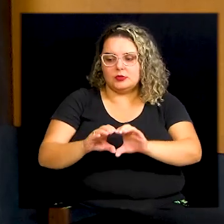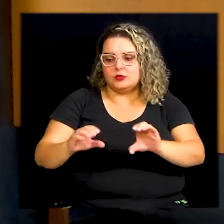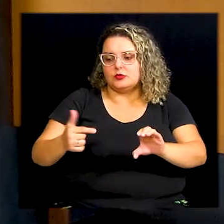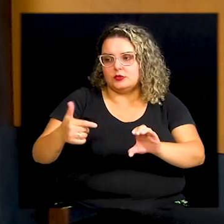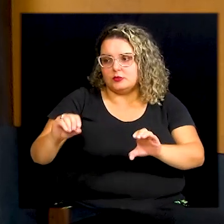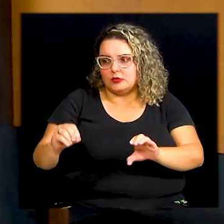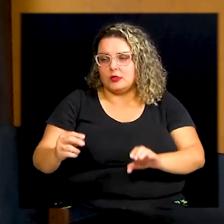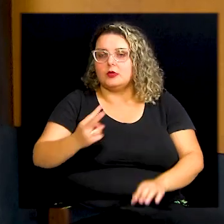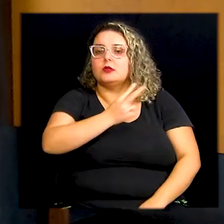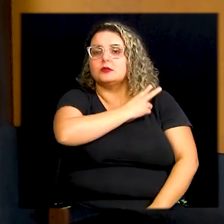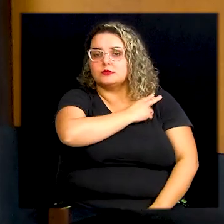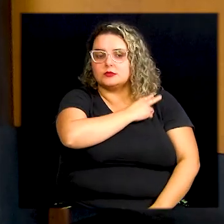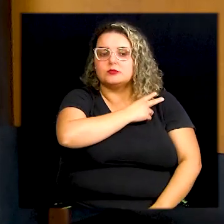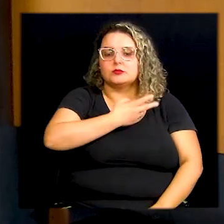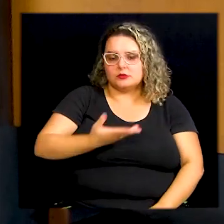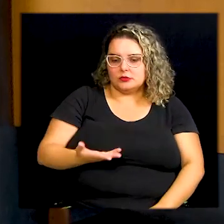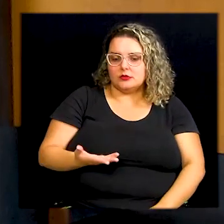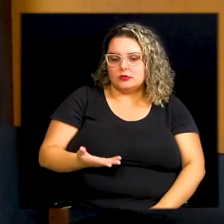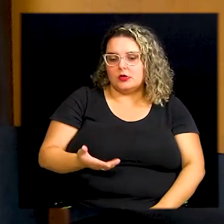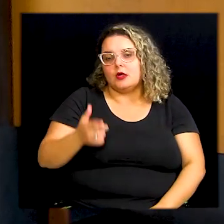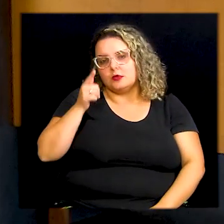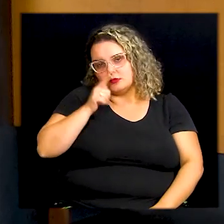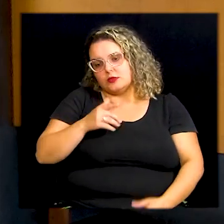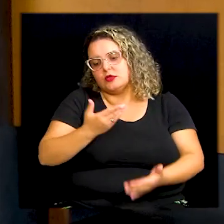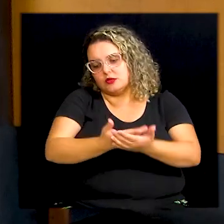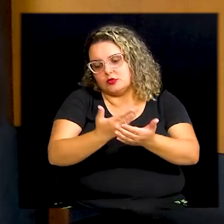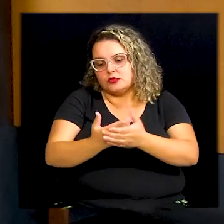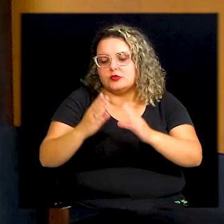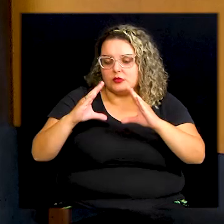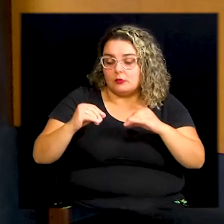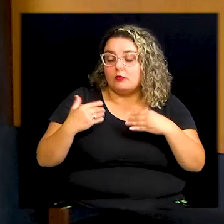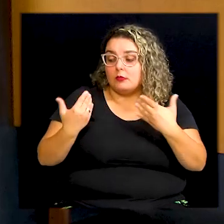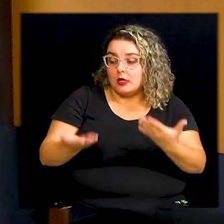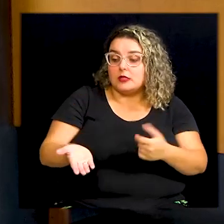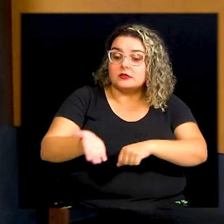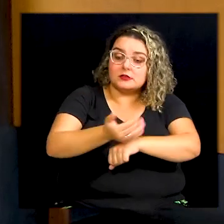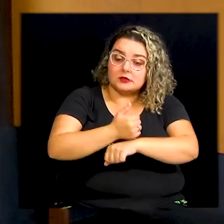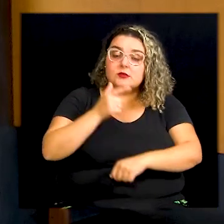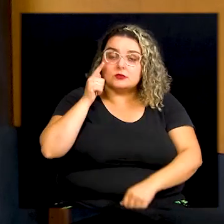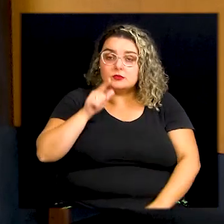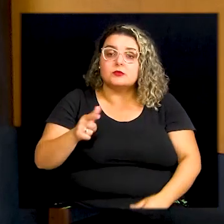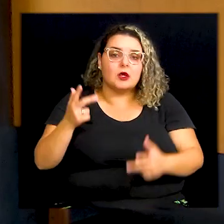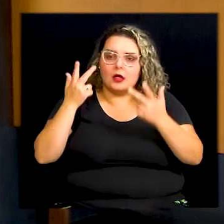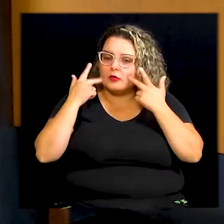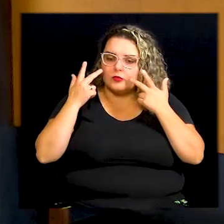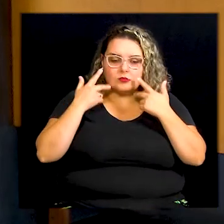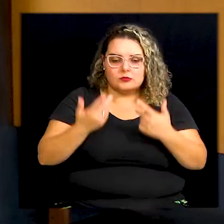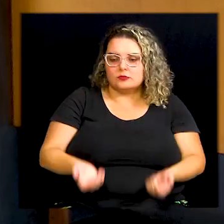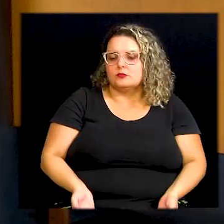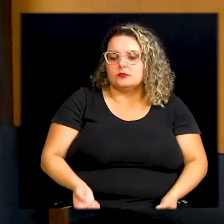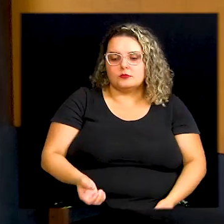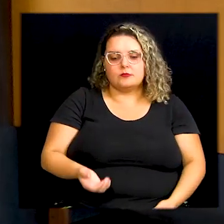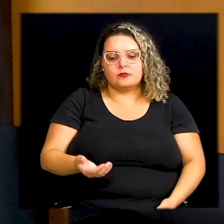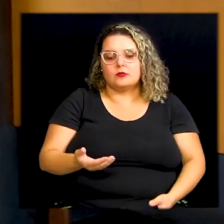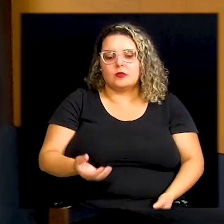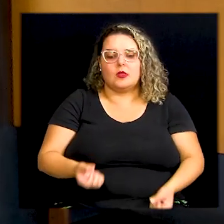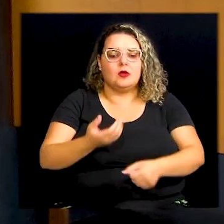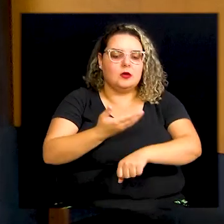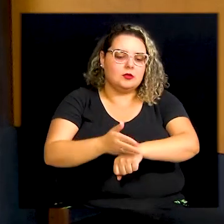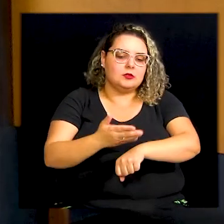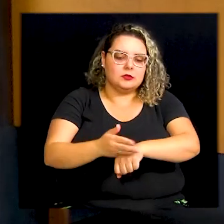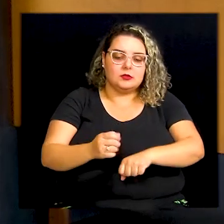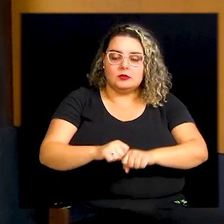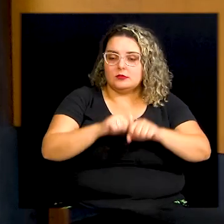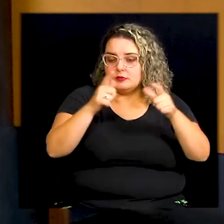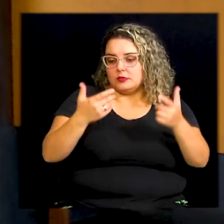estava no segundo ano do colegial, aí já dava para estudar à noite. Mas antes eu conseguia normal, treinava de manhã,